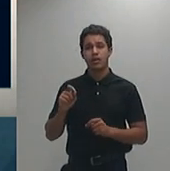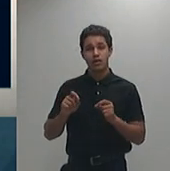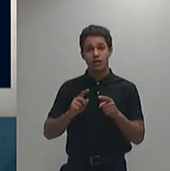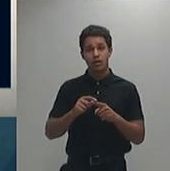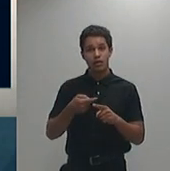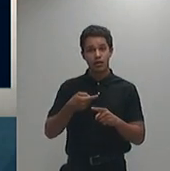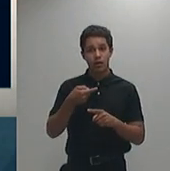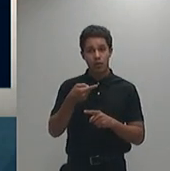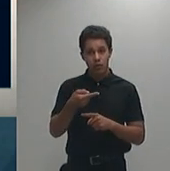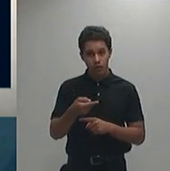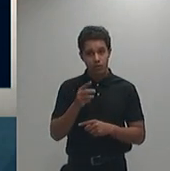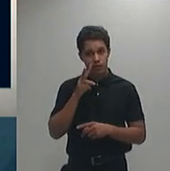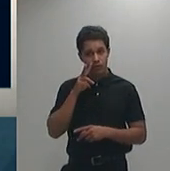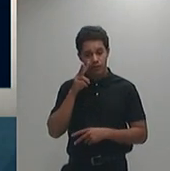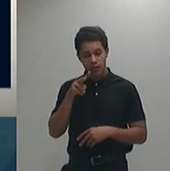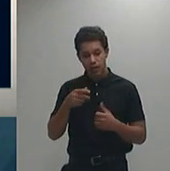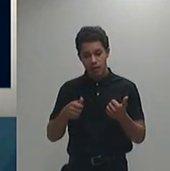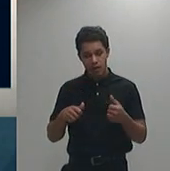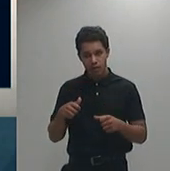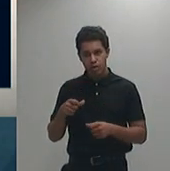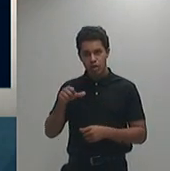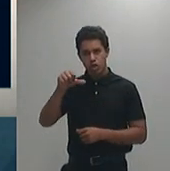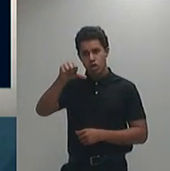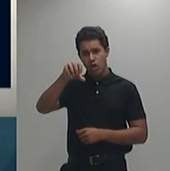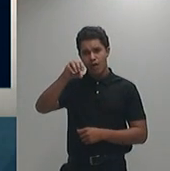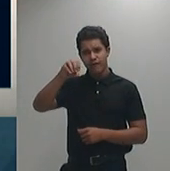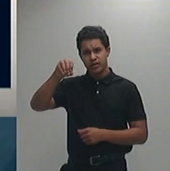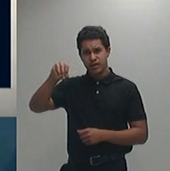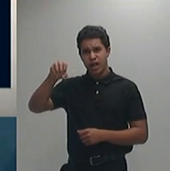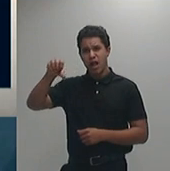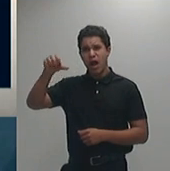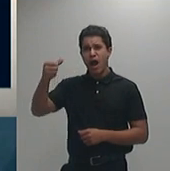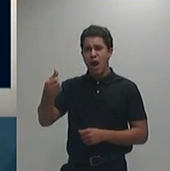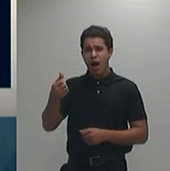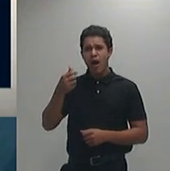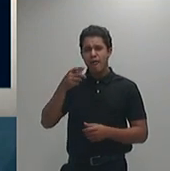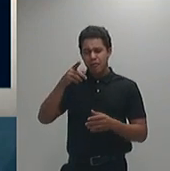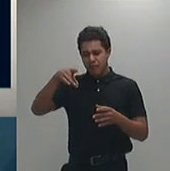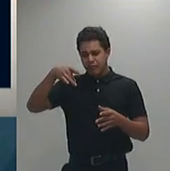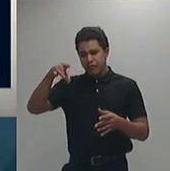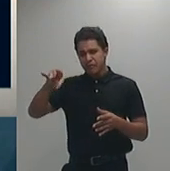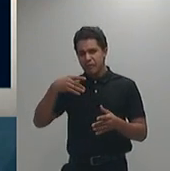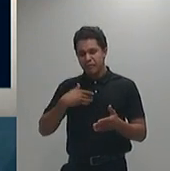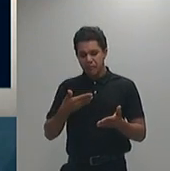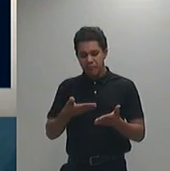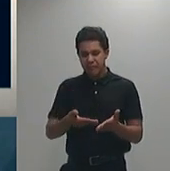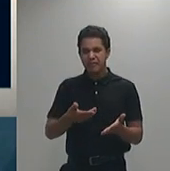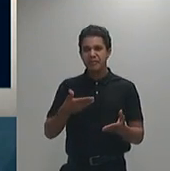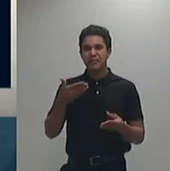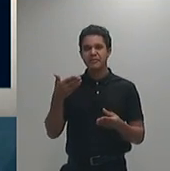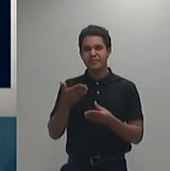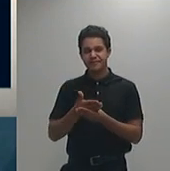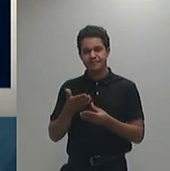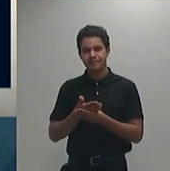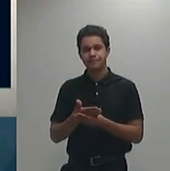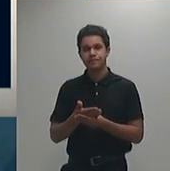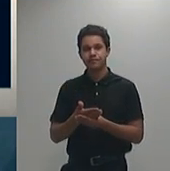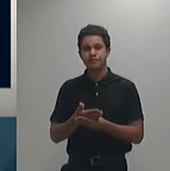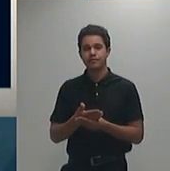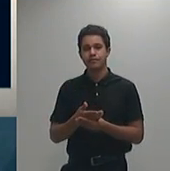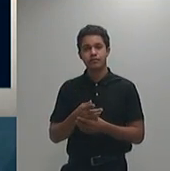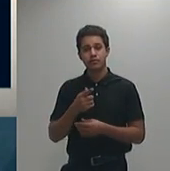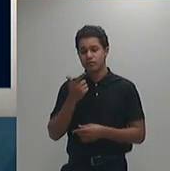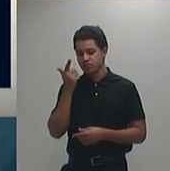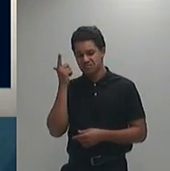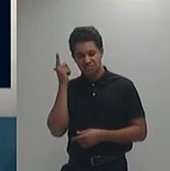compulsar as 909 páginas da presente ação rescisória não se